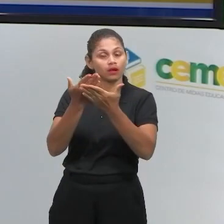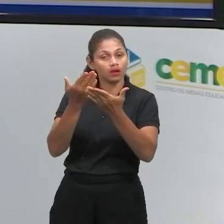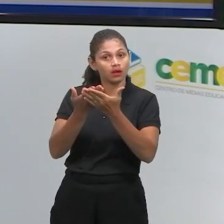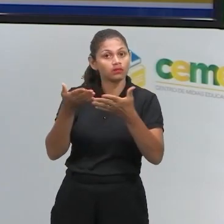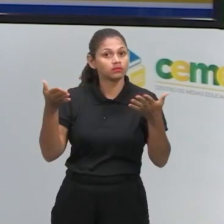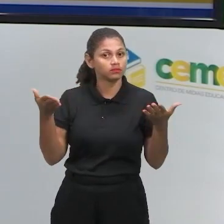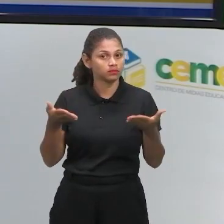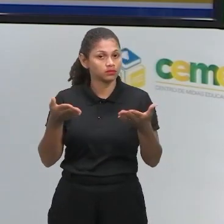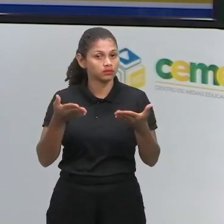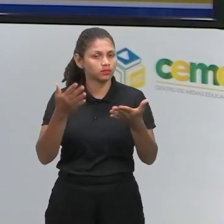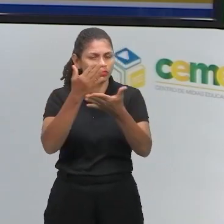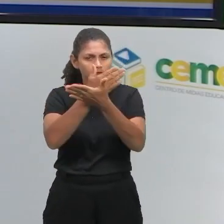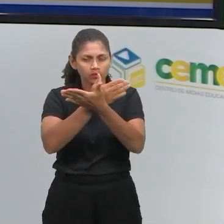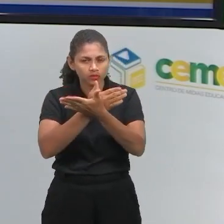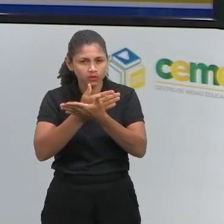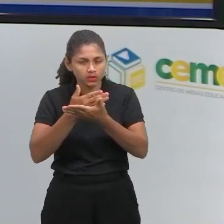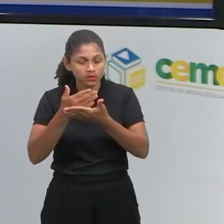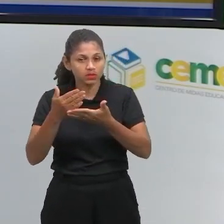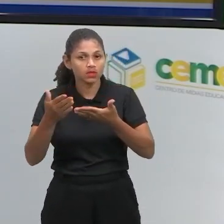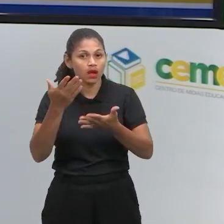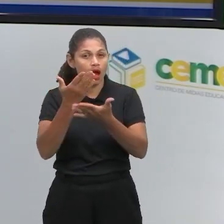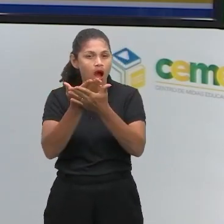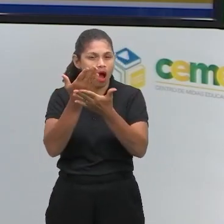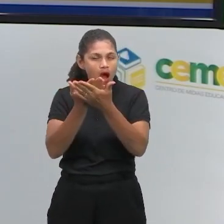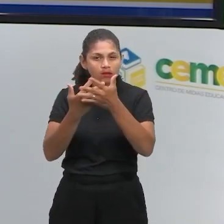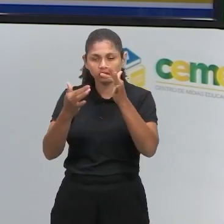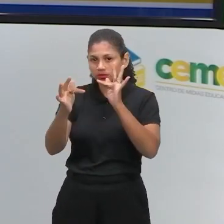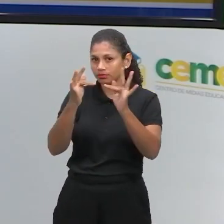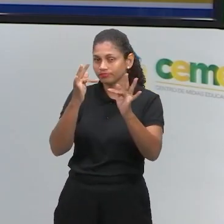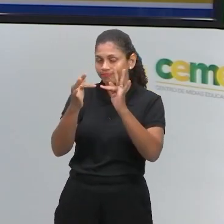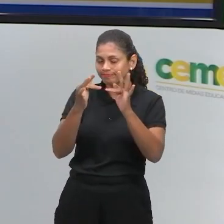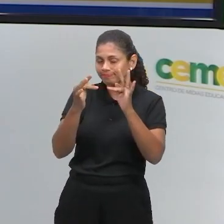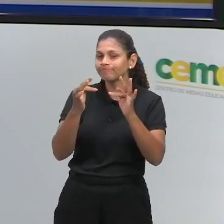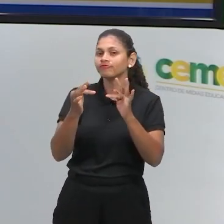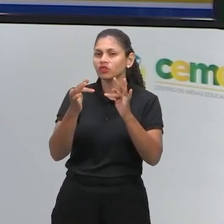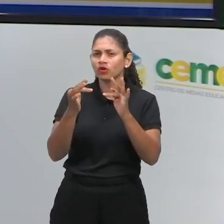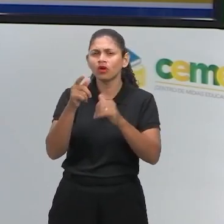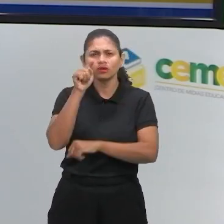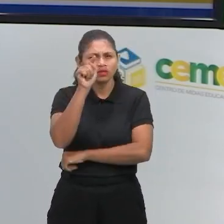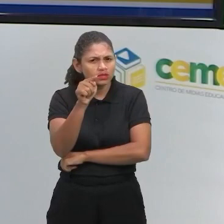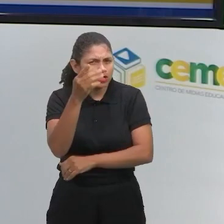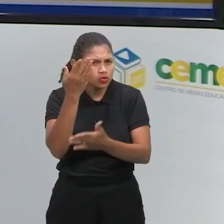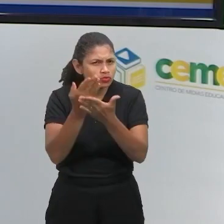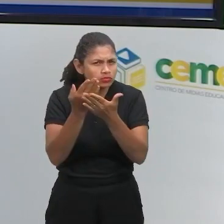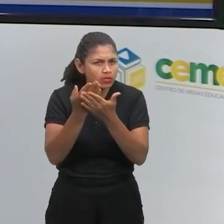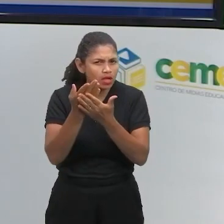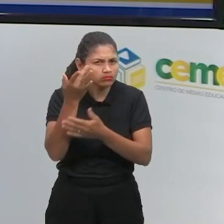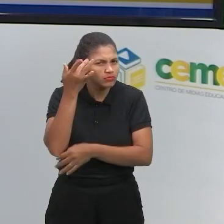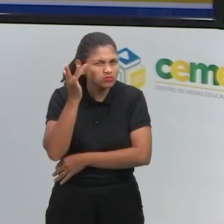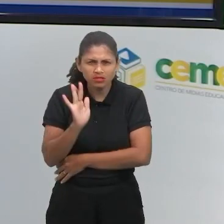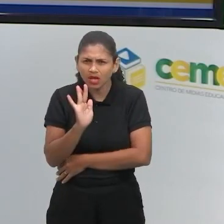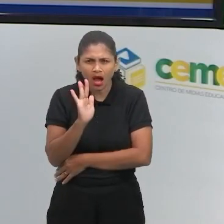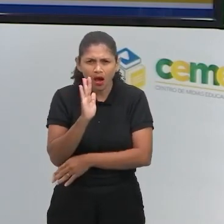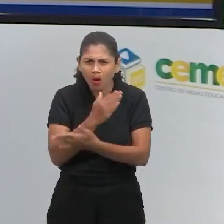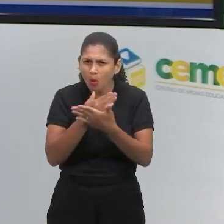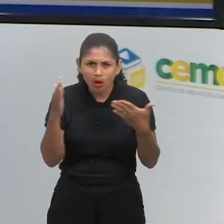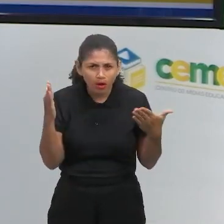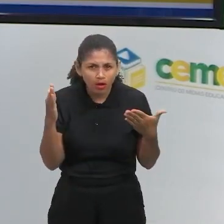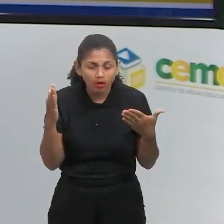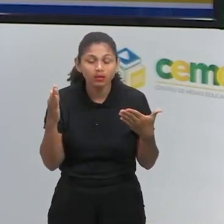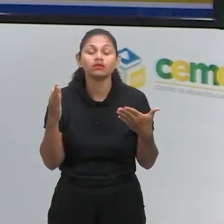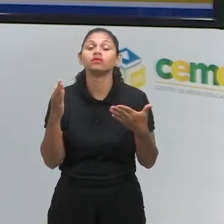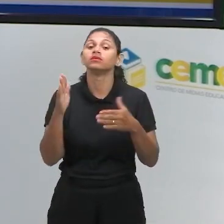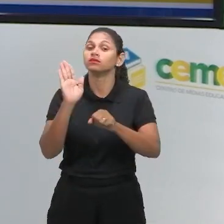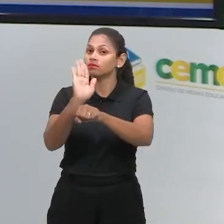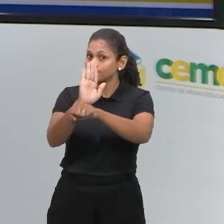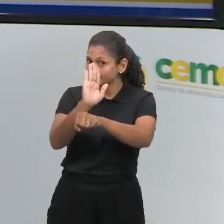hoje, vamos dar início às nossas aulas de Física. Para isso, você está estudando para o Enem, não sabe por onde começar? Vem comigo que eu vou te ajudar. Sou